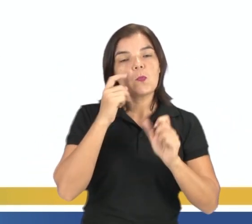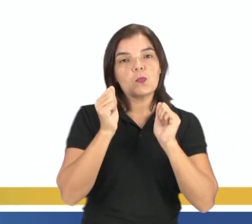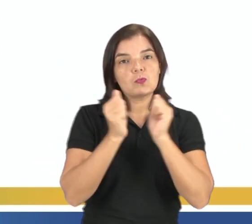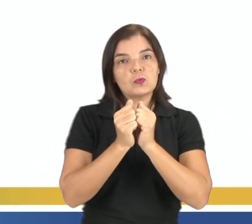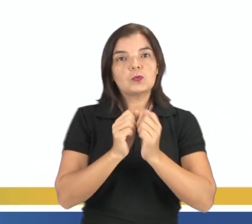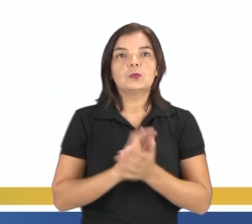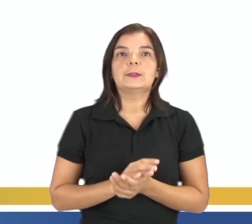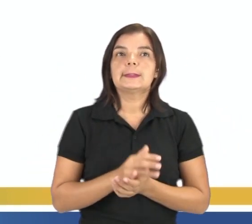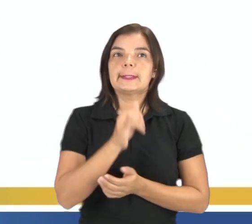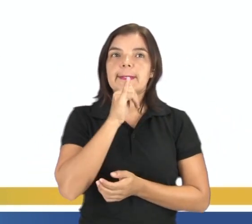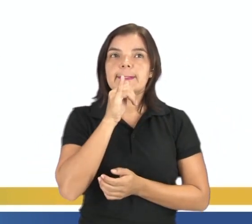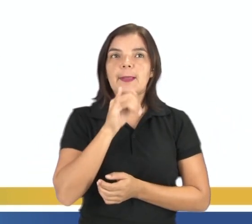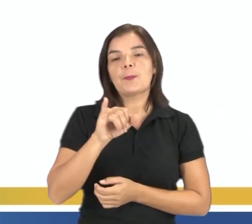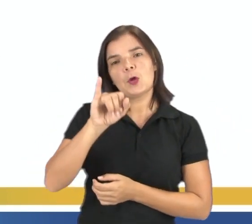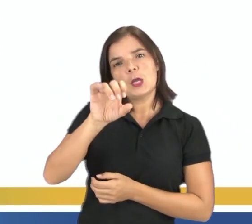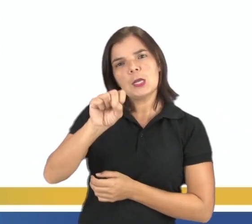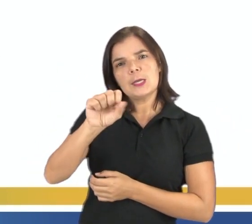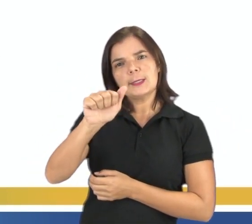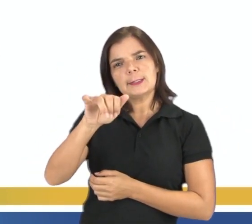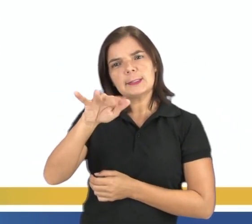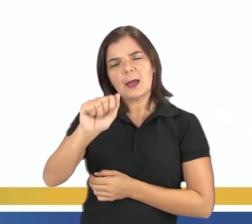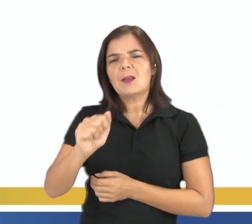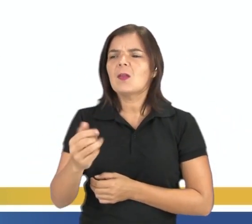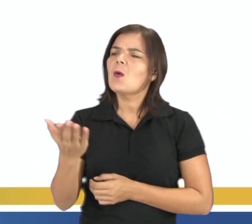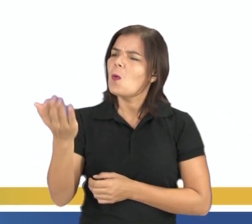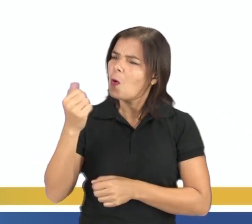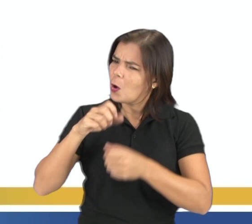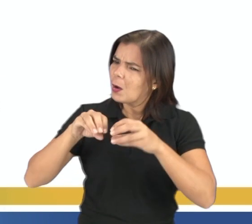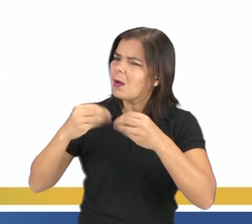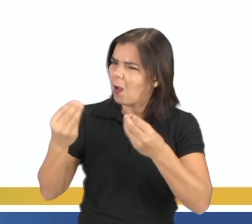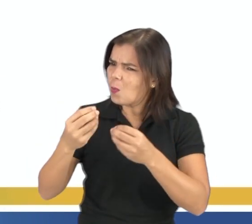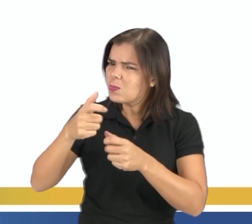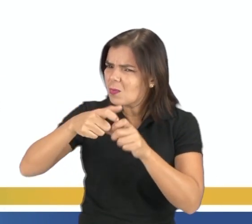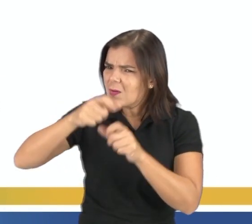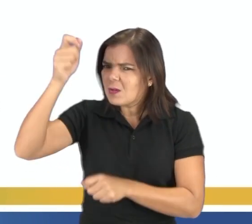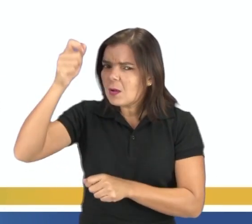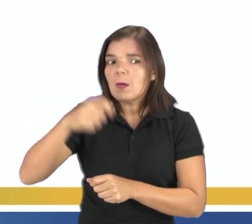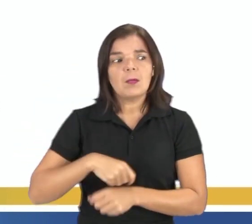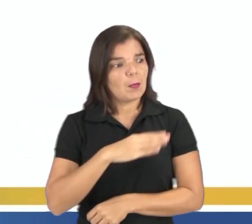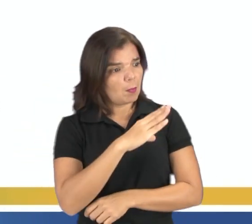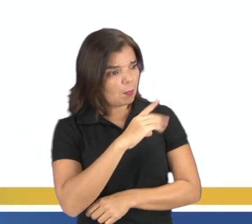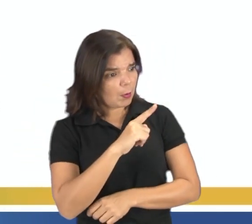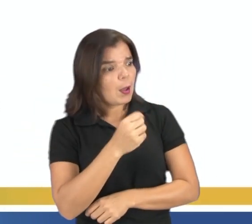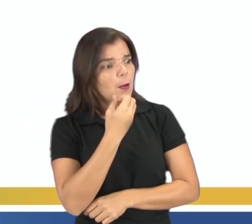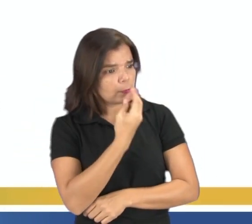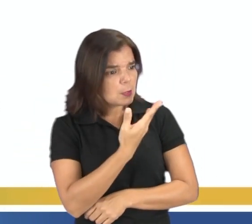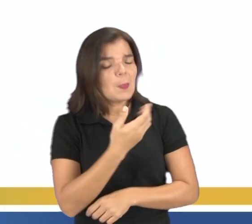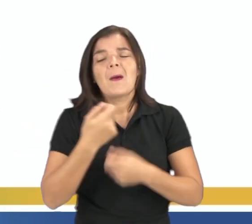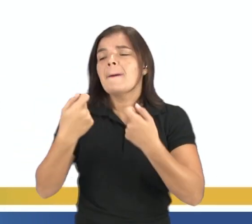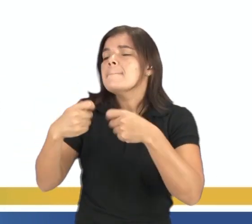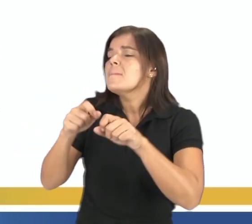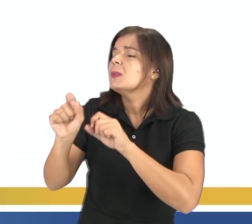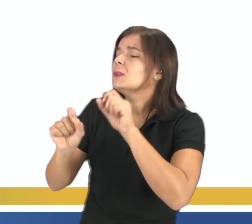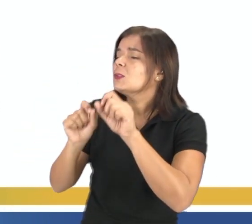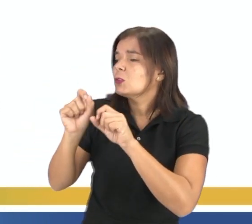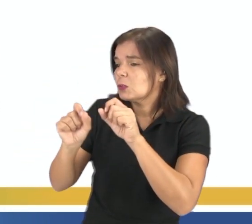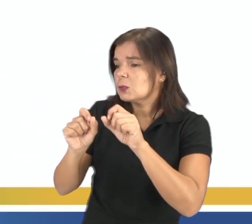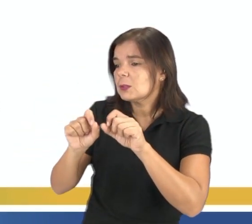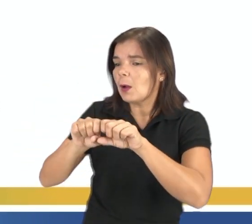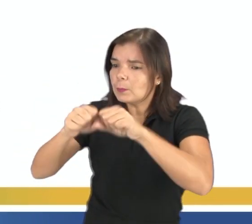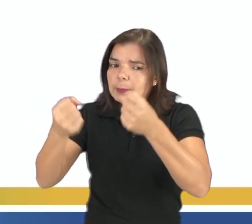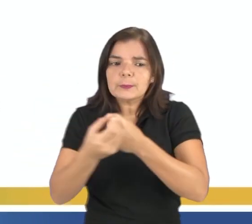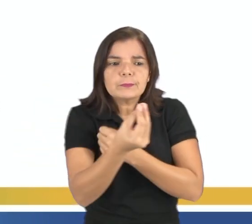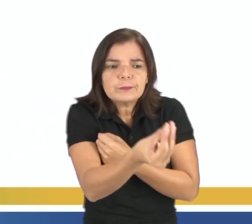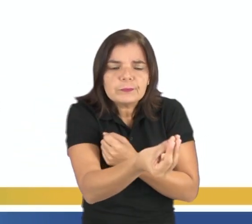comigo. Isaías, quebra um galho para mim? Claro, que bom, preciso que...